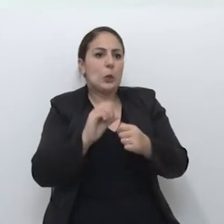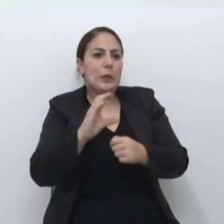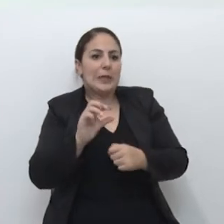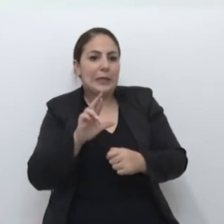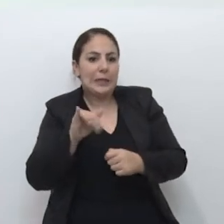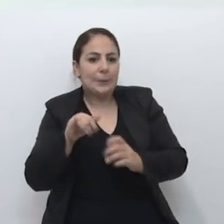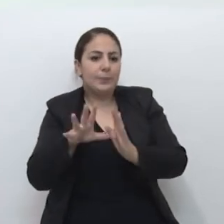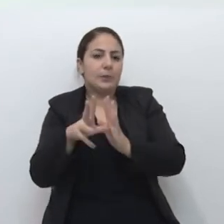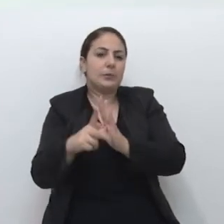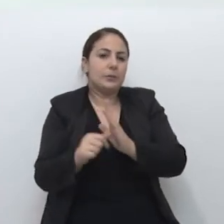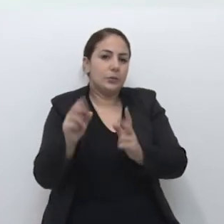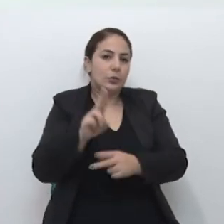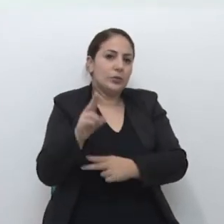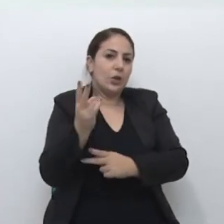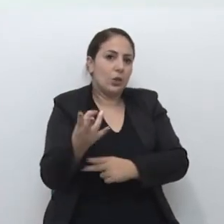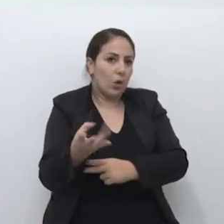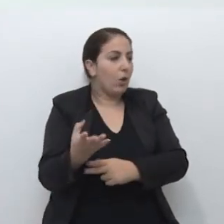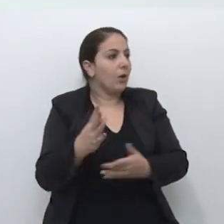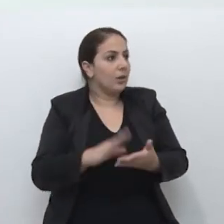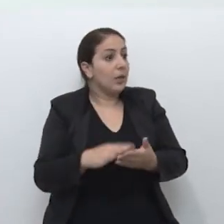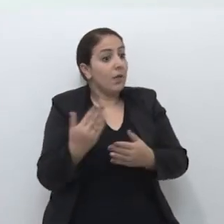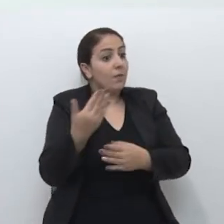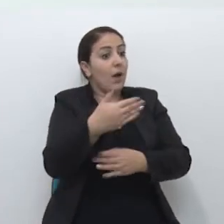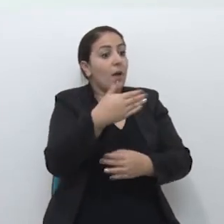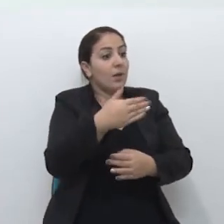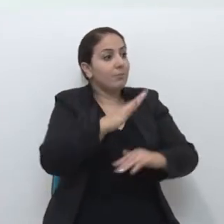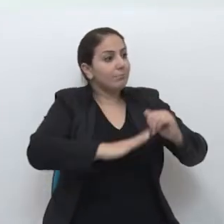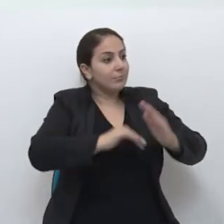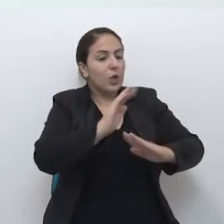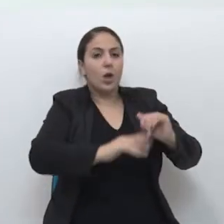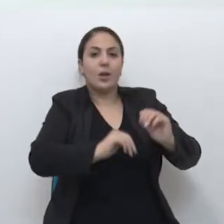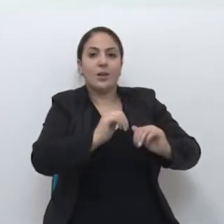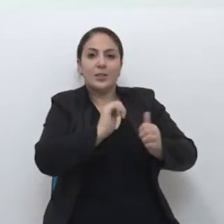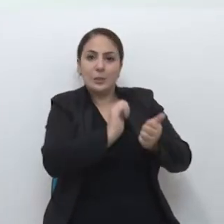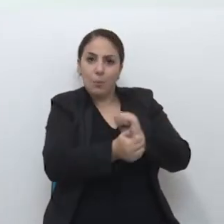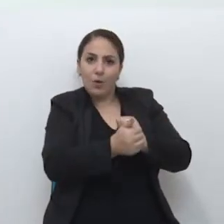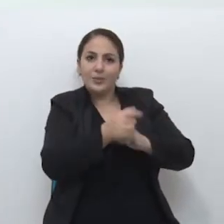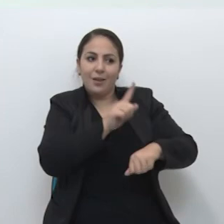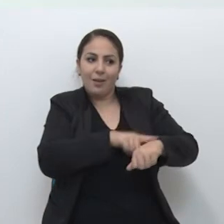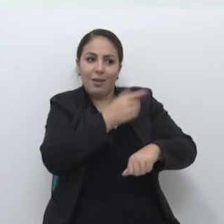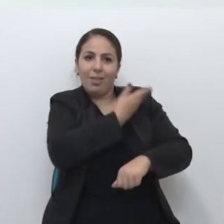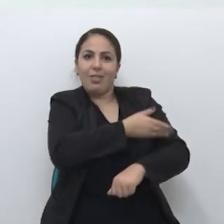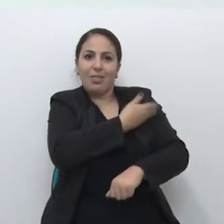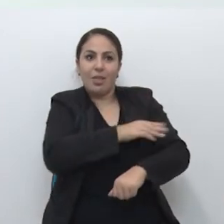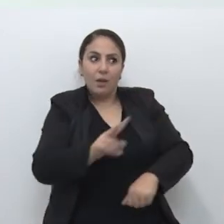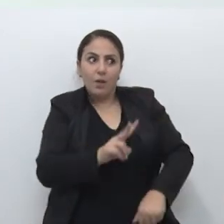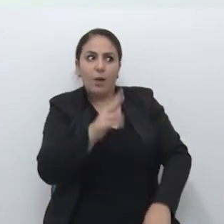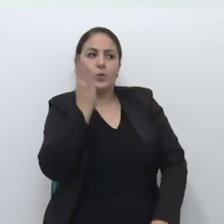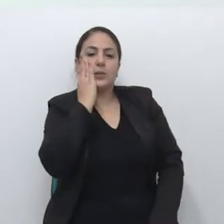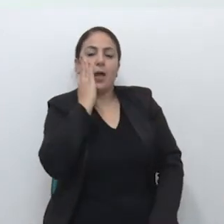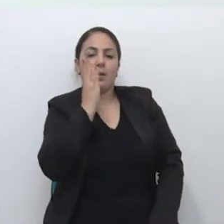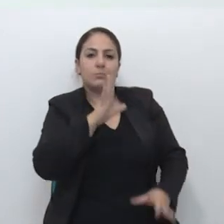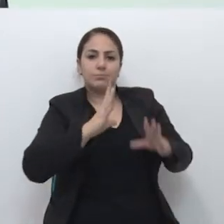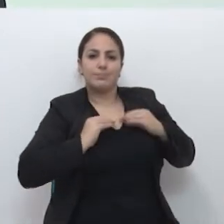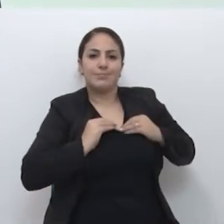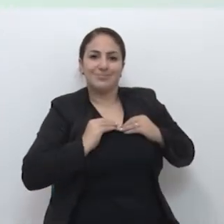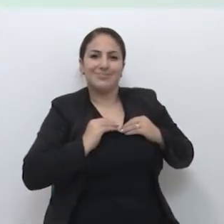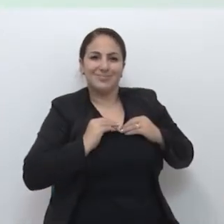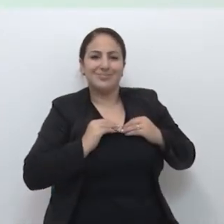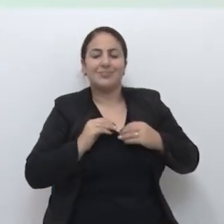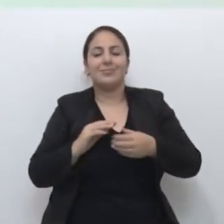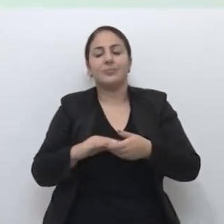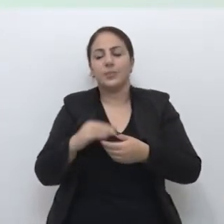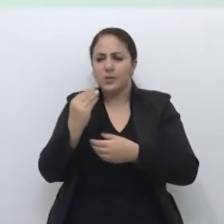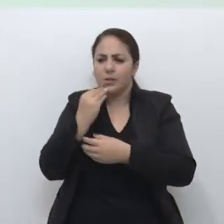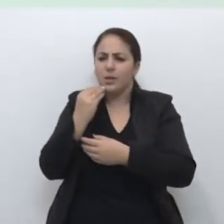cometendo crimes ou utilizando drogas, está praticando um esporte, né? Nesse horário ela está aprendendo valores também. Que ali